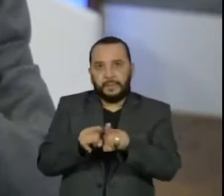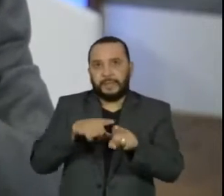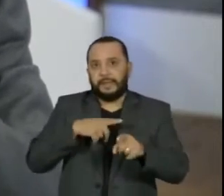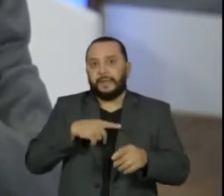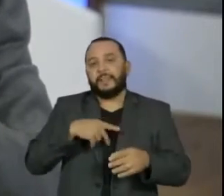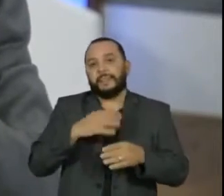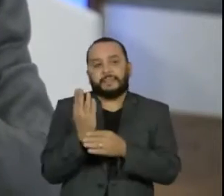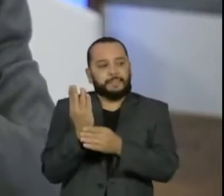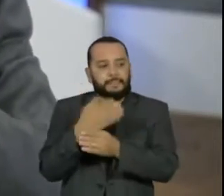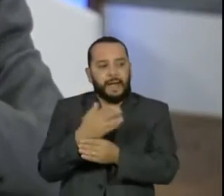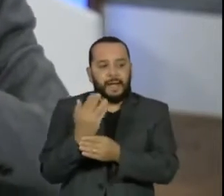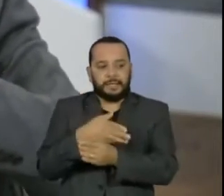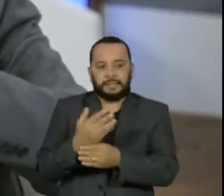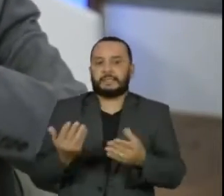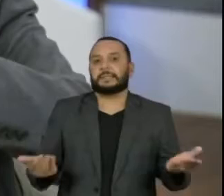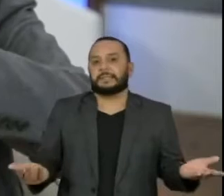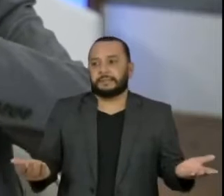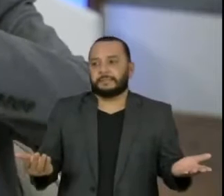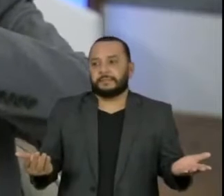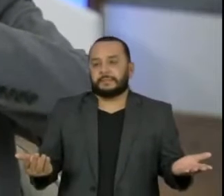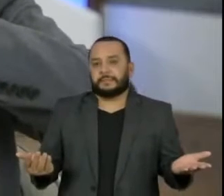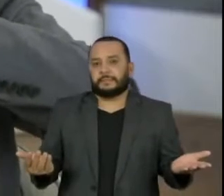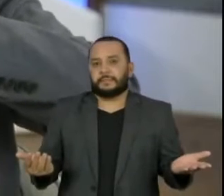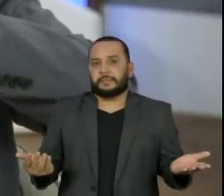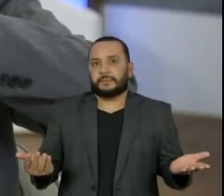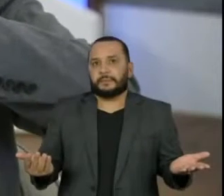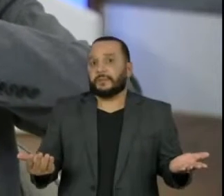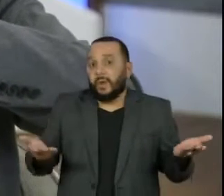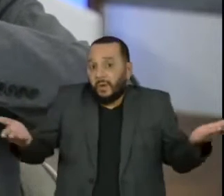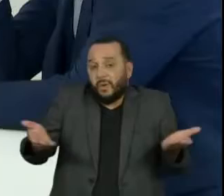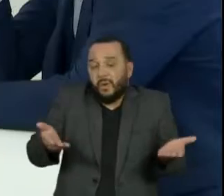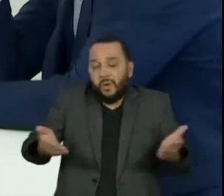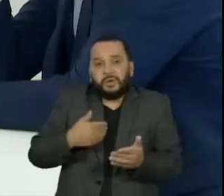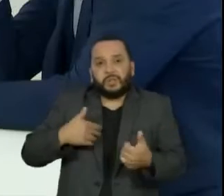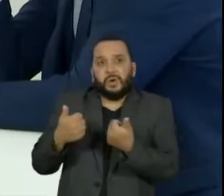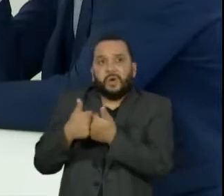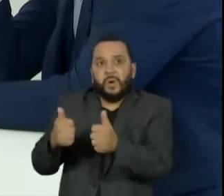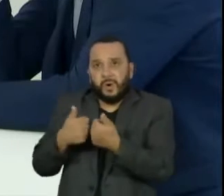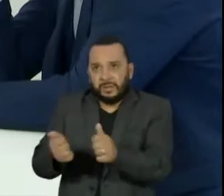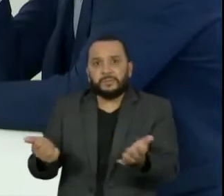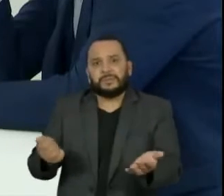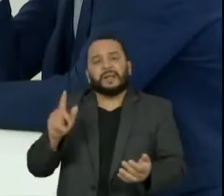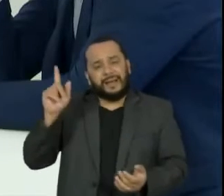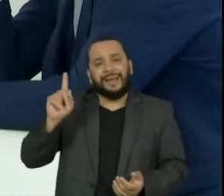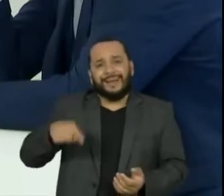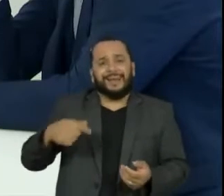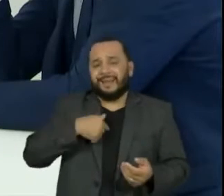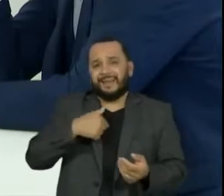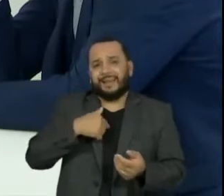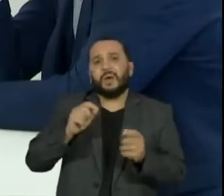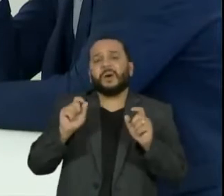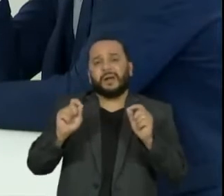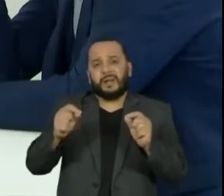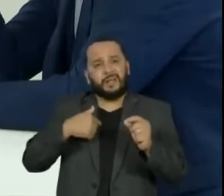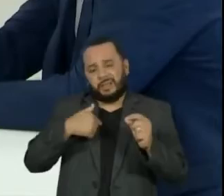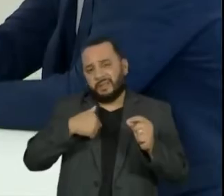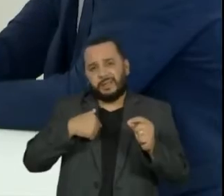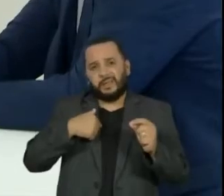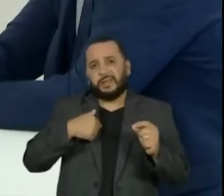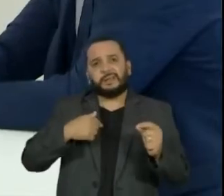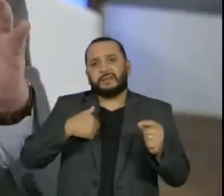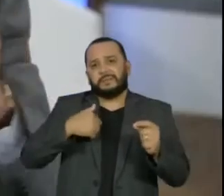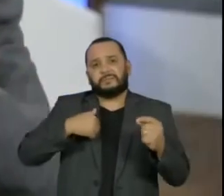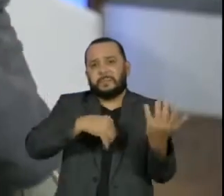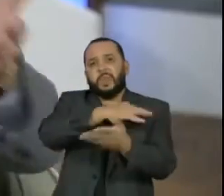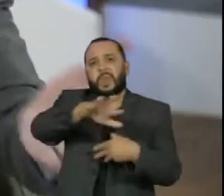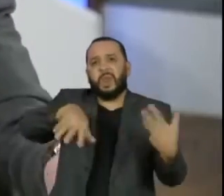situação hoje do transporte, ela tá um verdadeiro ninho de guacho, né? Um verdadeiro ninho de